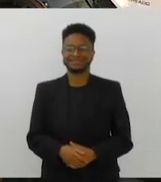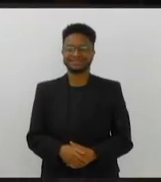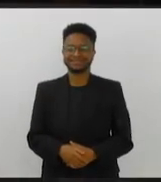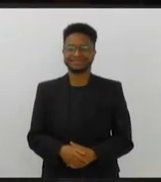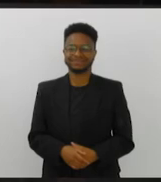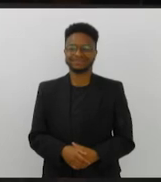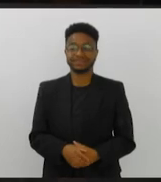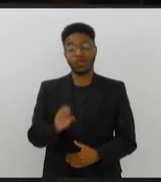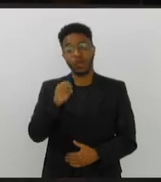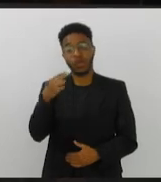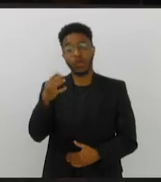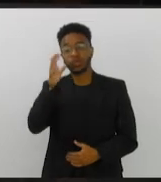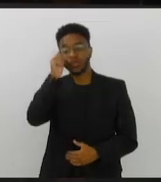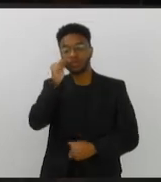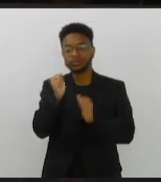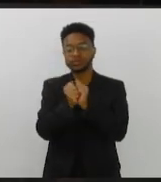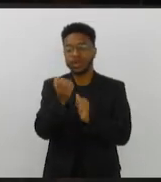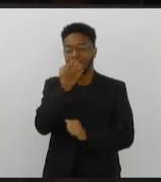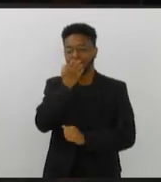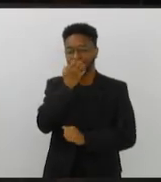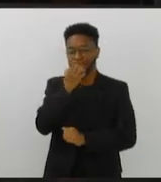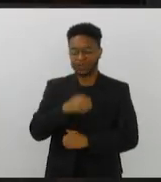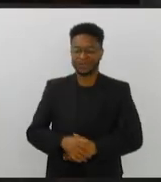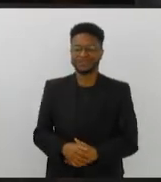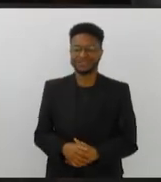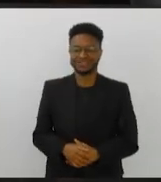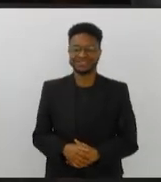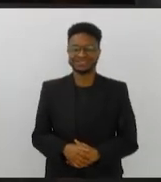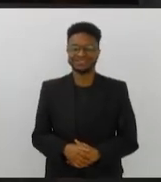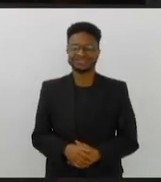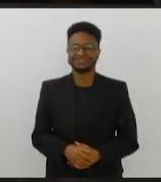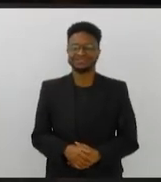Ou vai dormir com o Totó lá na varanda.